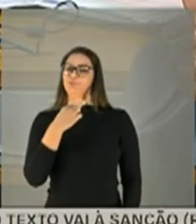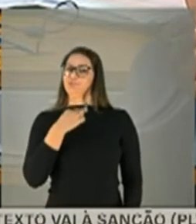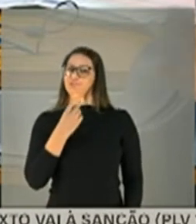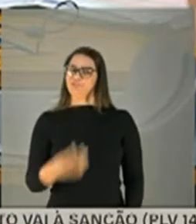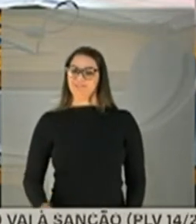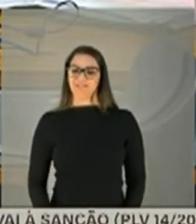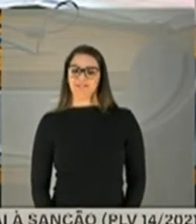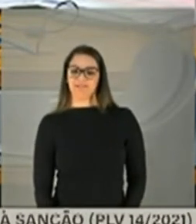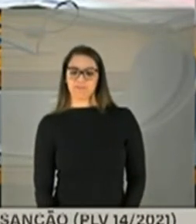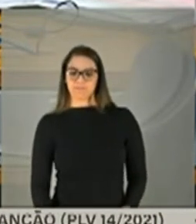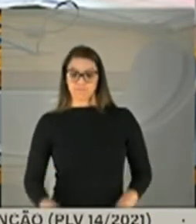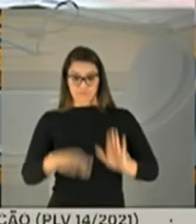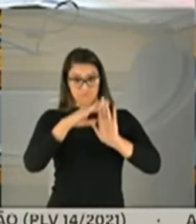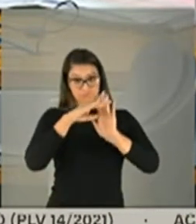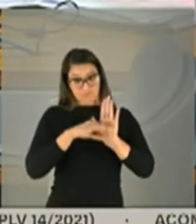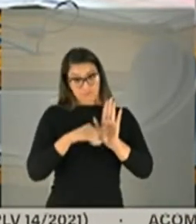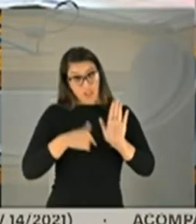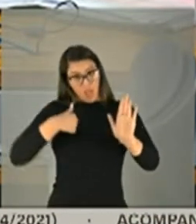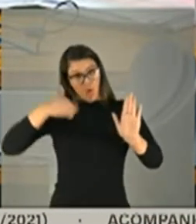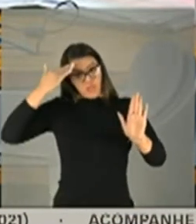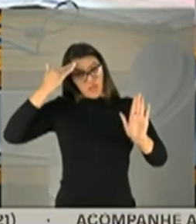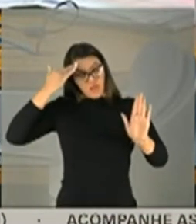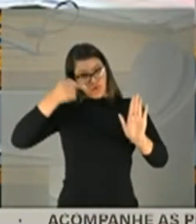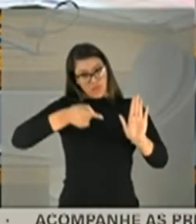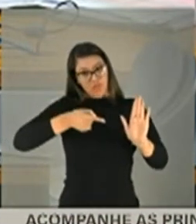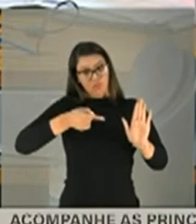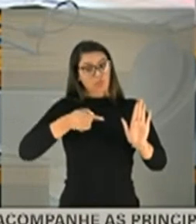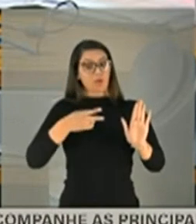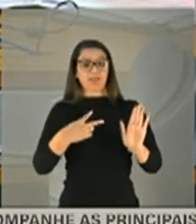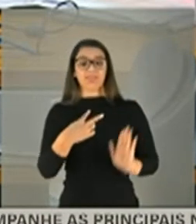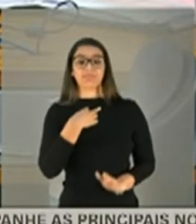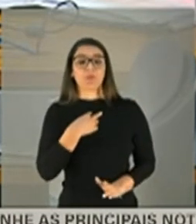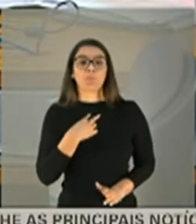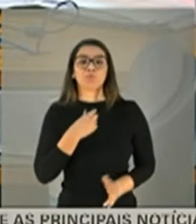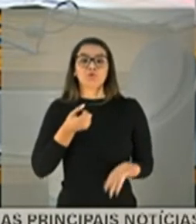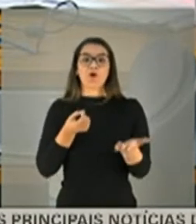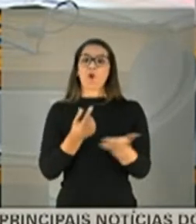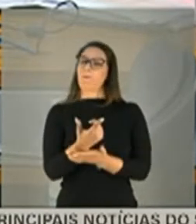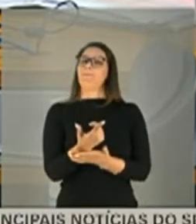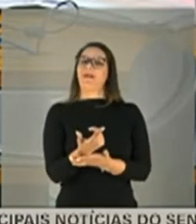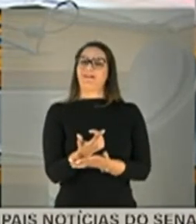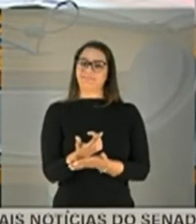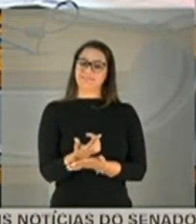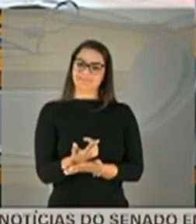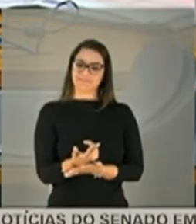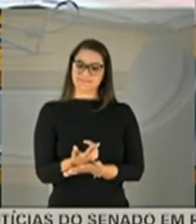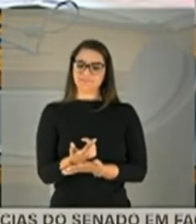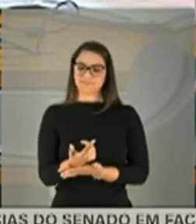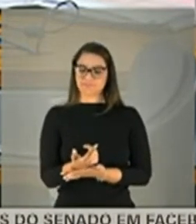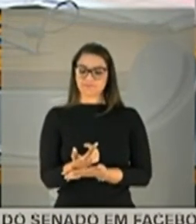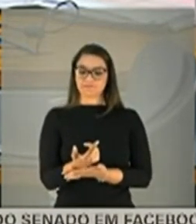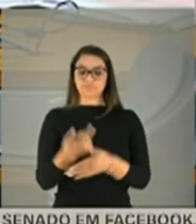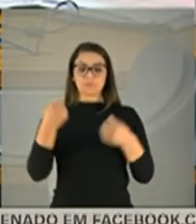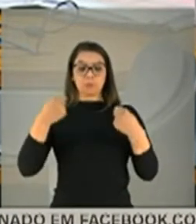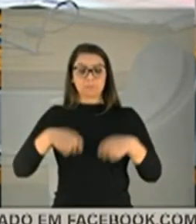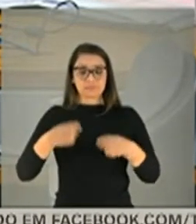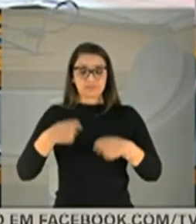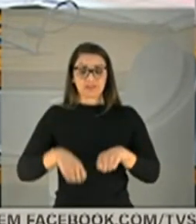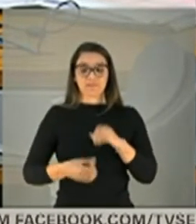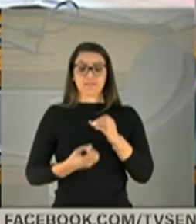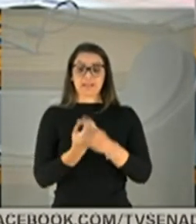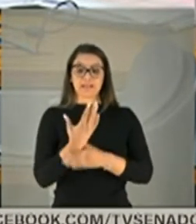cláusulas leoninas, pelo menos foi isso que eu entendi, não se podia comprar, foi até necessário se fazer uma